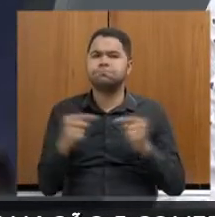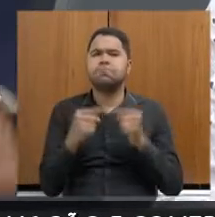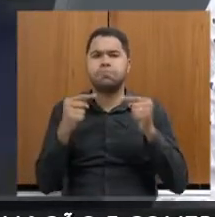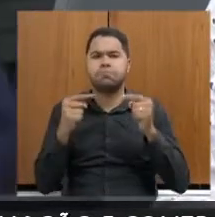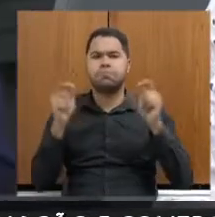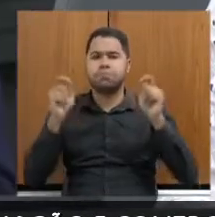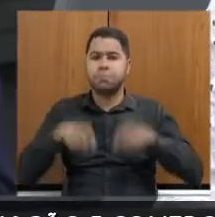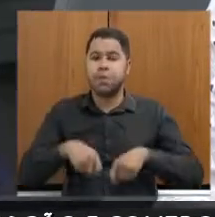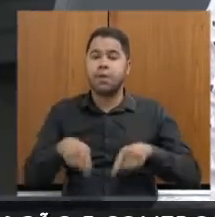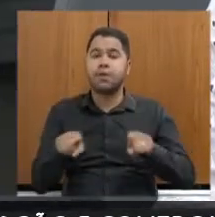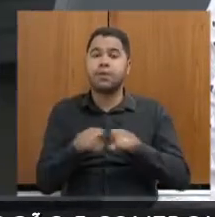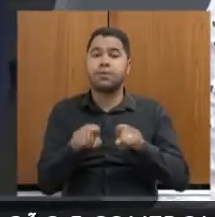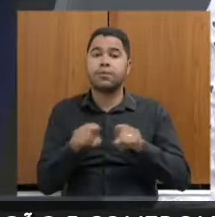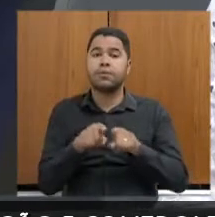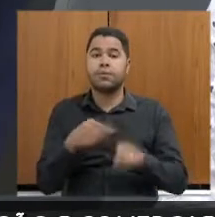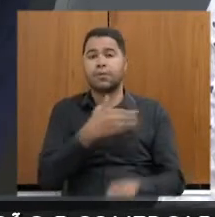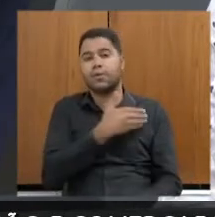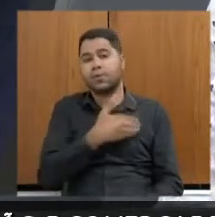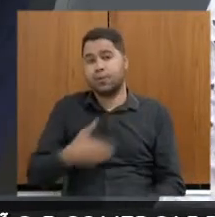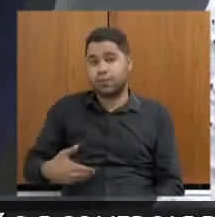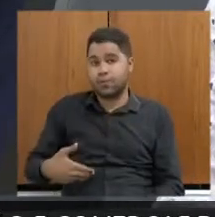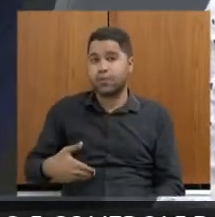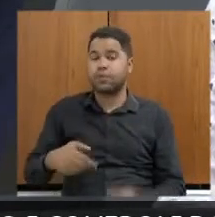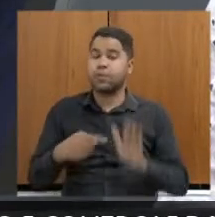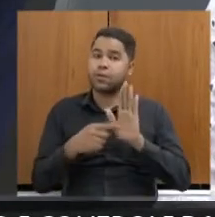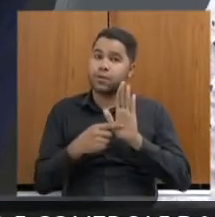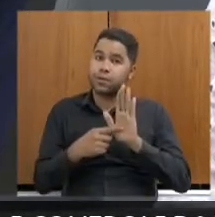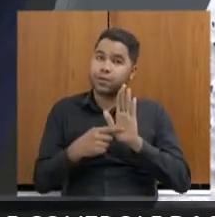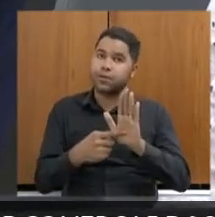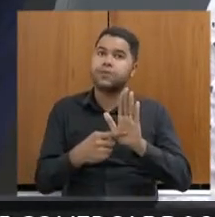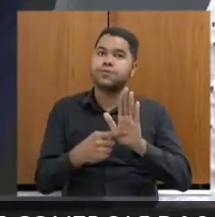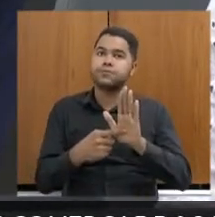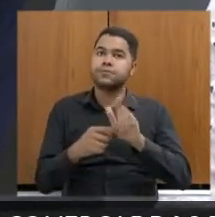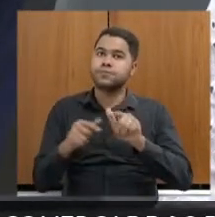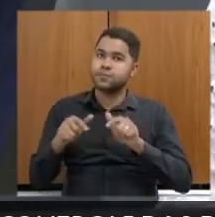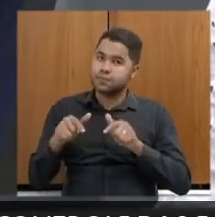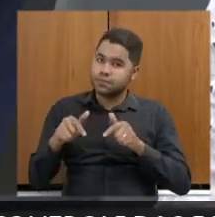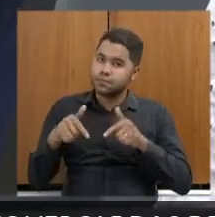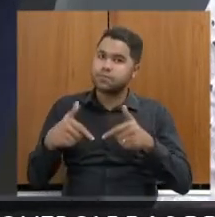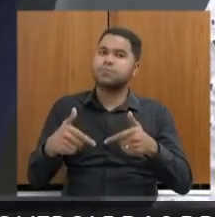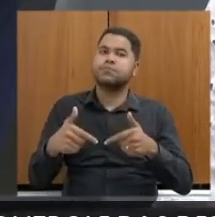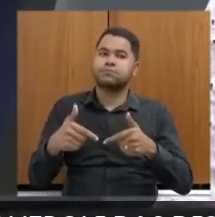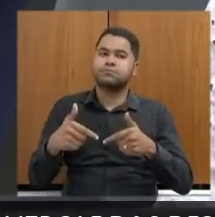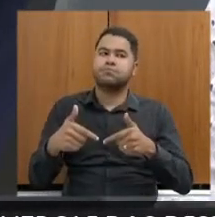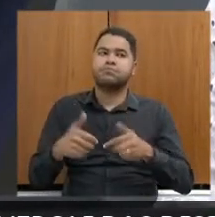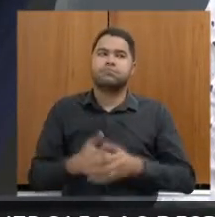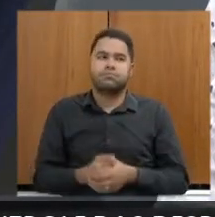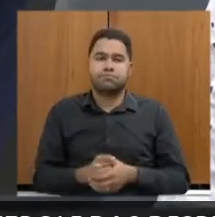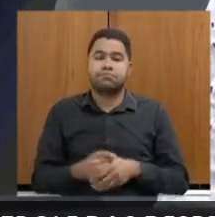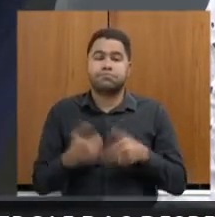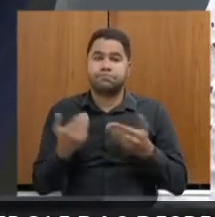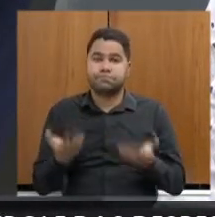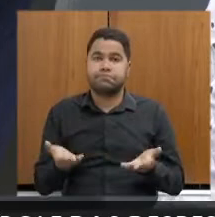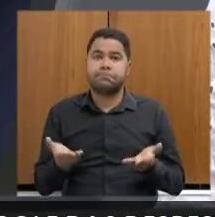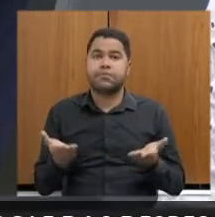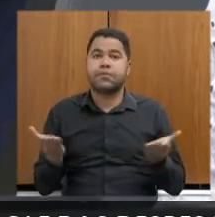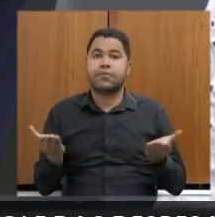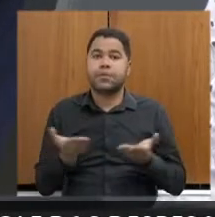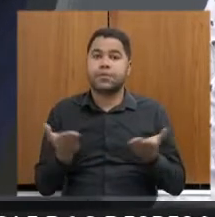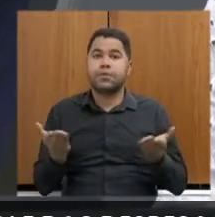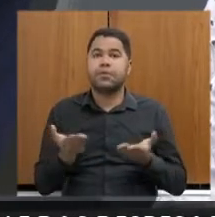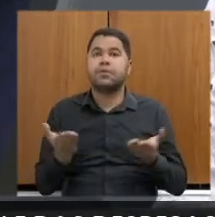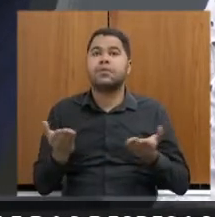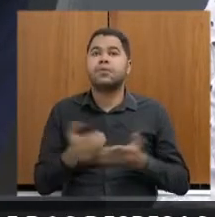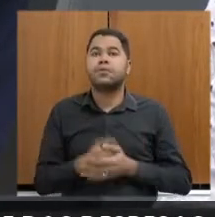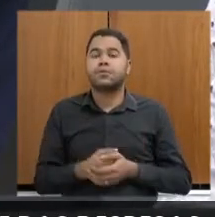e fazendo aquilo que o governador prega e executa na prática também é que hoje em